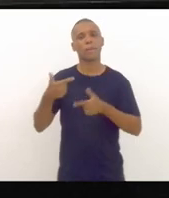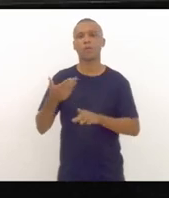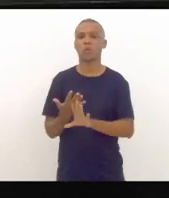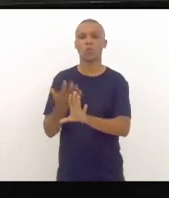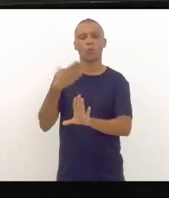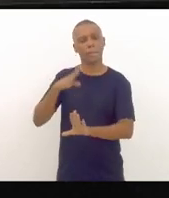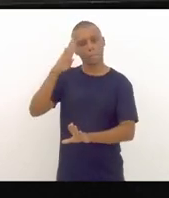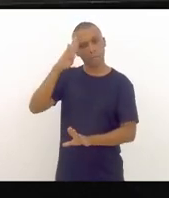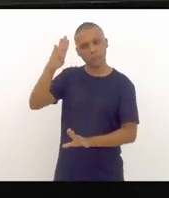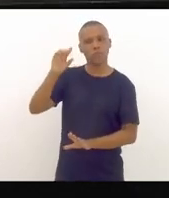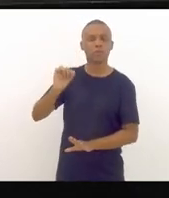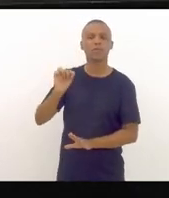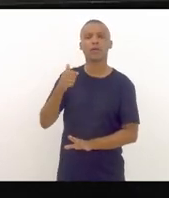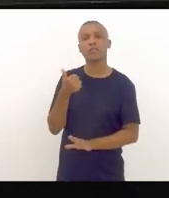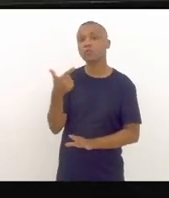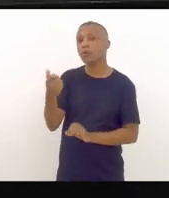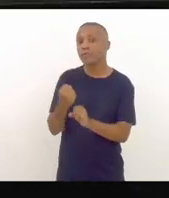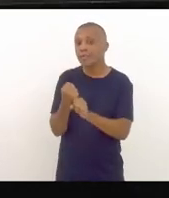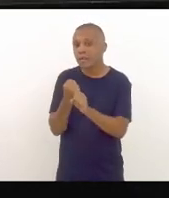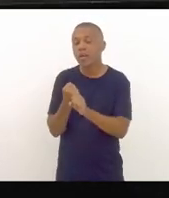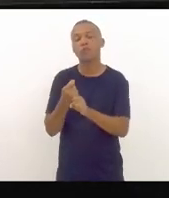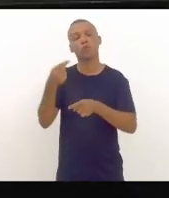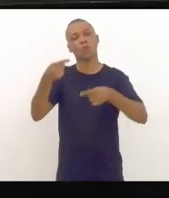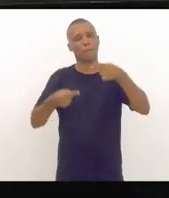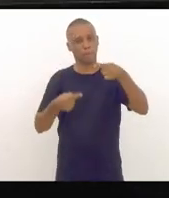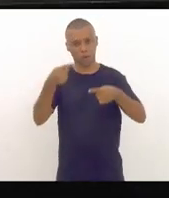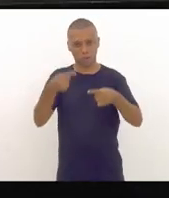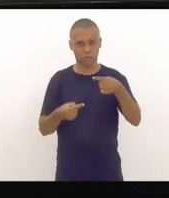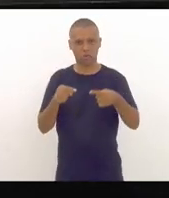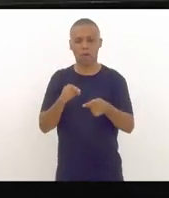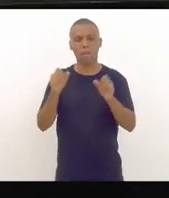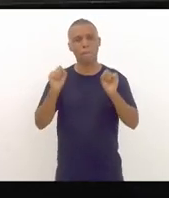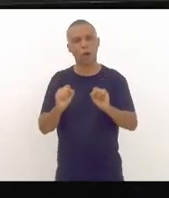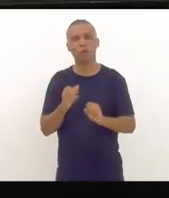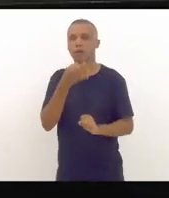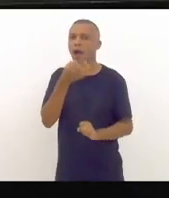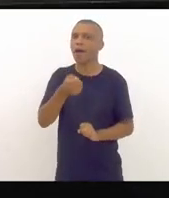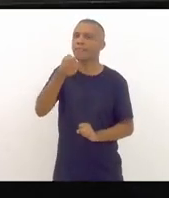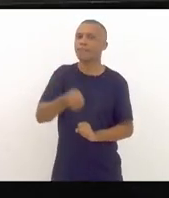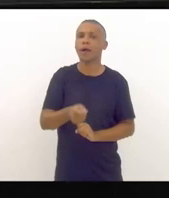principalmente, nesses 12 anos como político. Posso afirmar aqui que